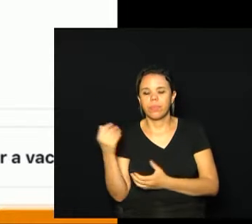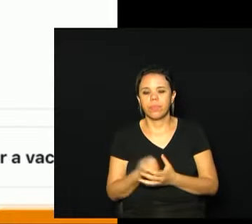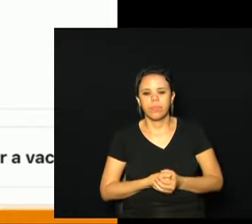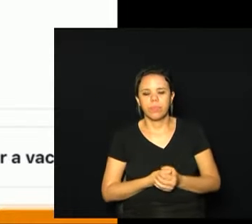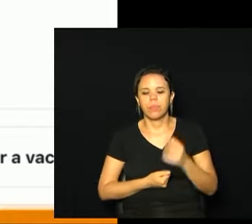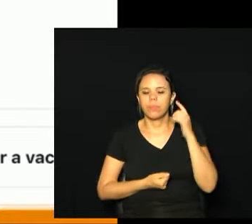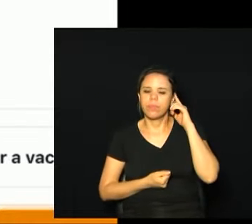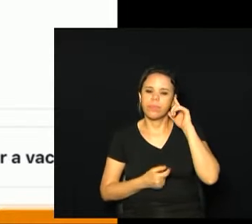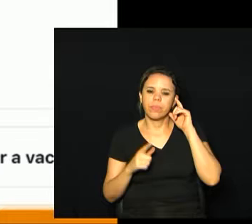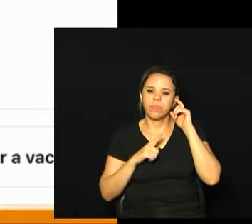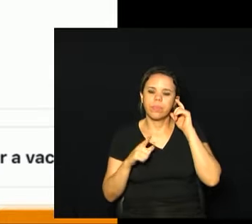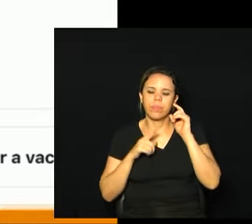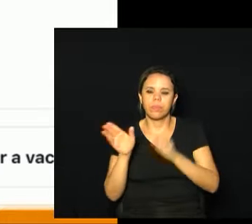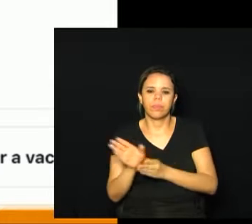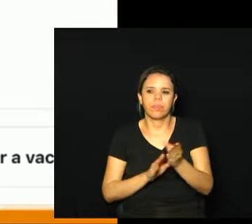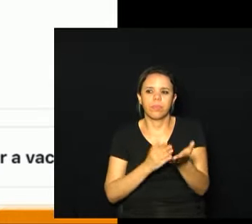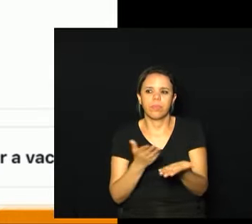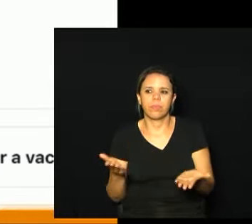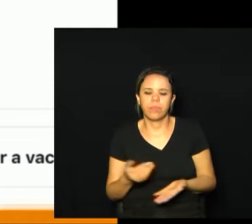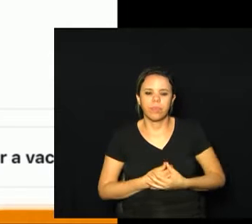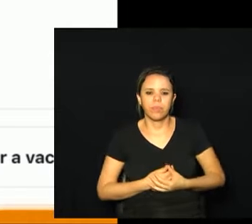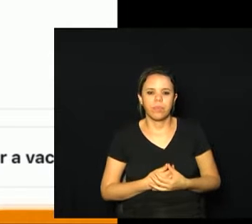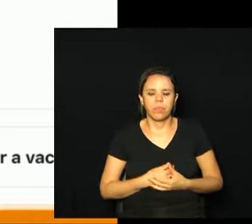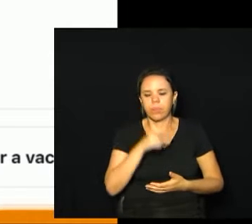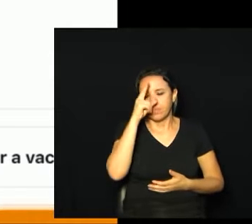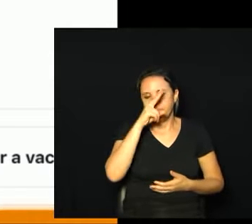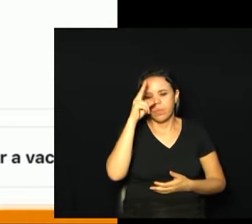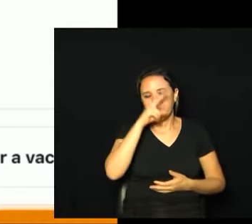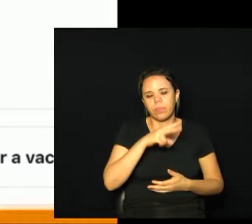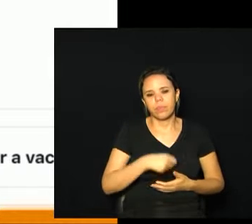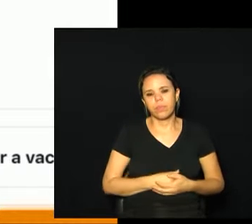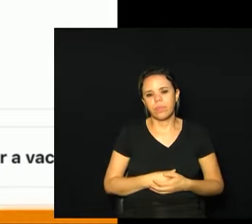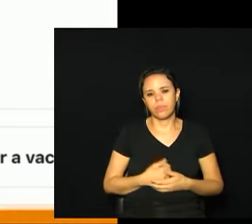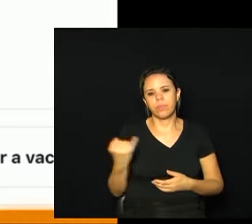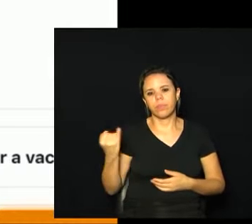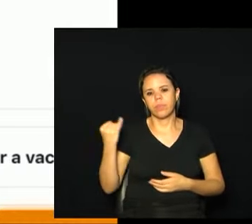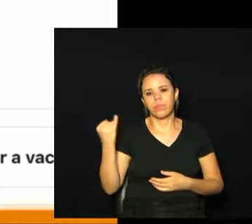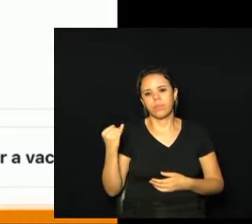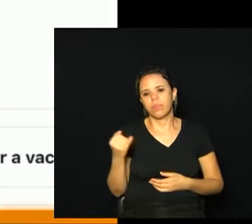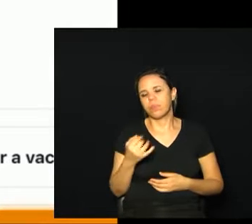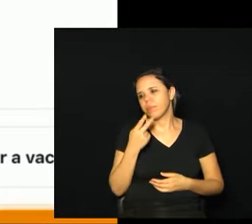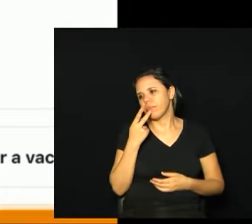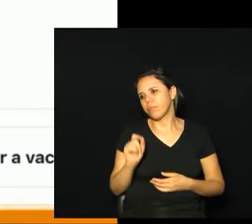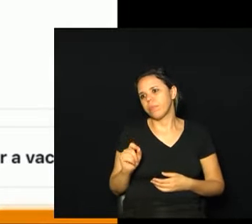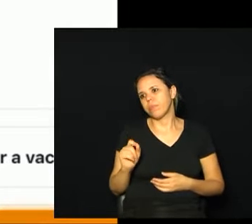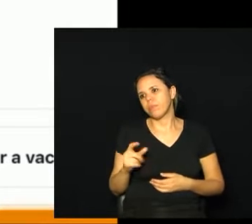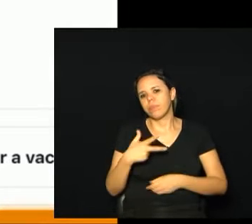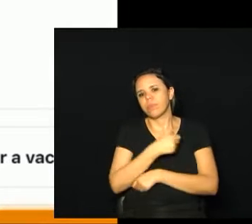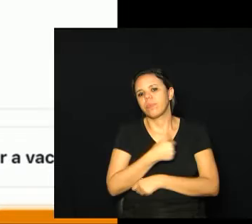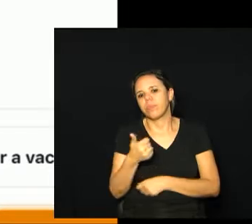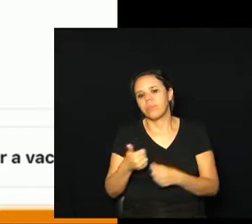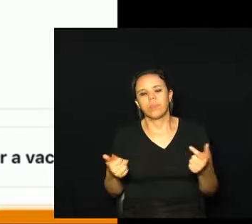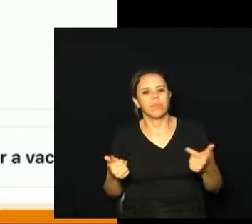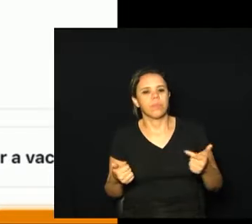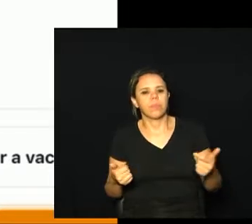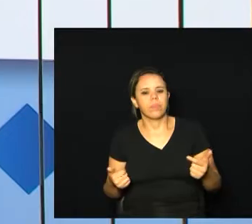vacina.campinas.sp.gov.br e lá tem as orientações. A gente lembra ainda, Gabriel, que é importante salientar, eu tomei a primeira e a